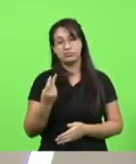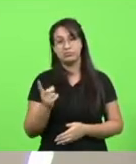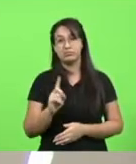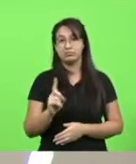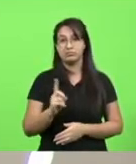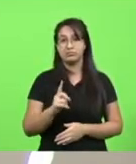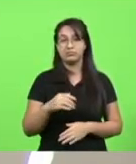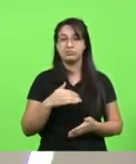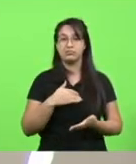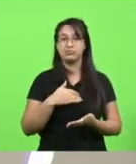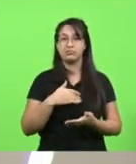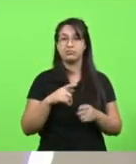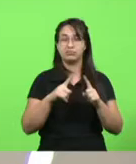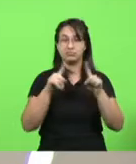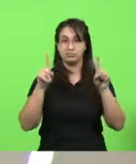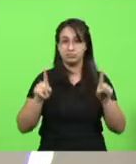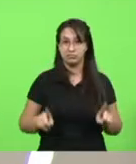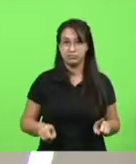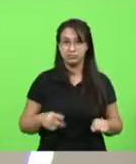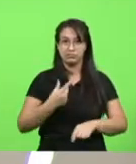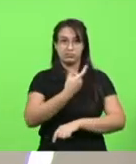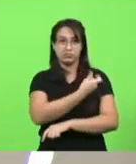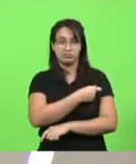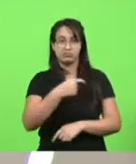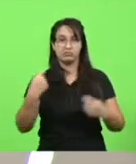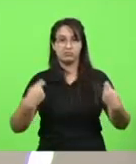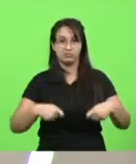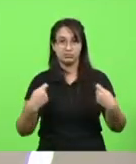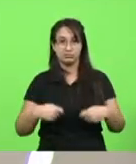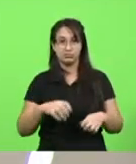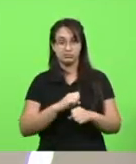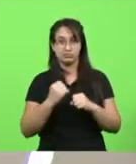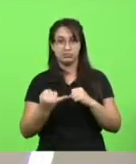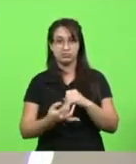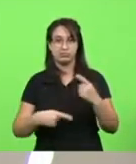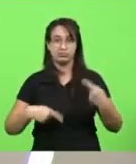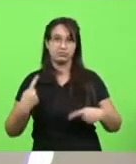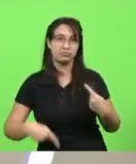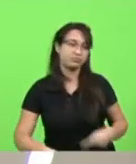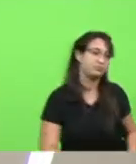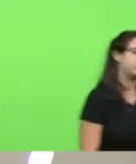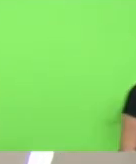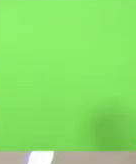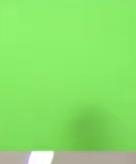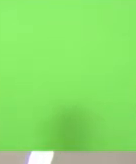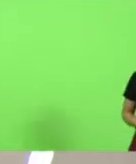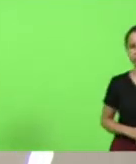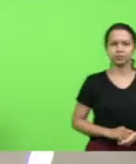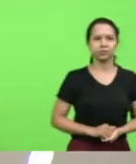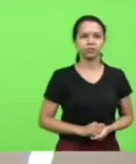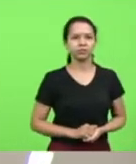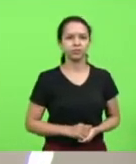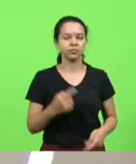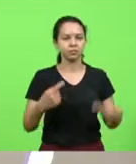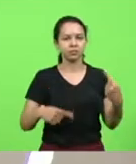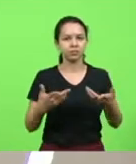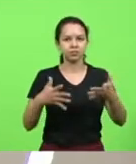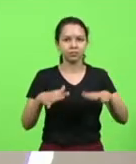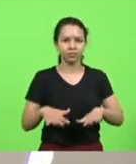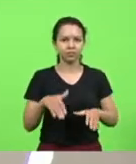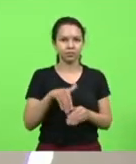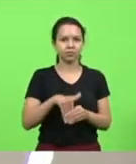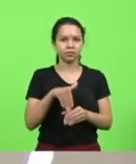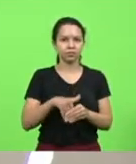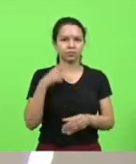públicos estaduais tomarem a vacina contra a Covid-19. Em discussão. Não havendo quem queira discutir, em votação.